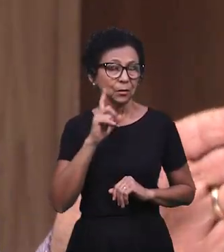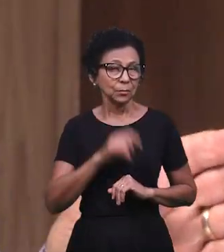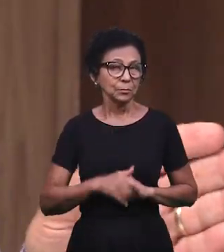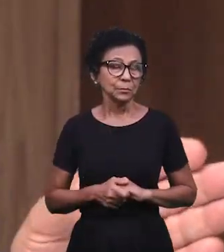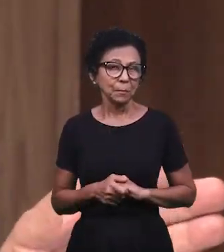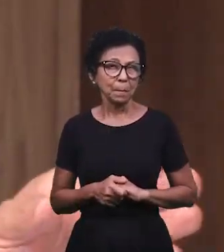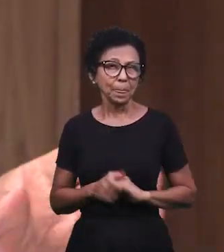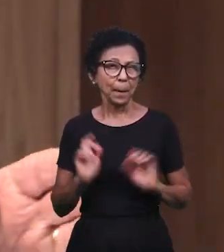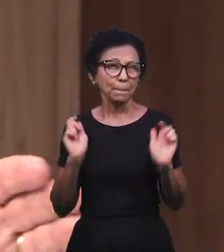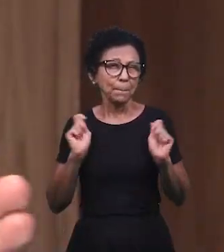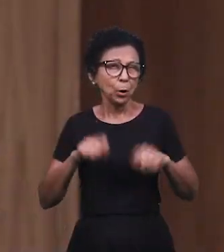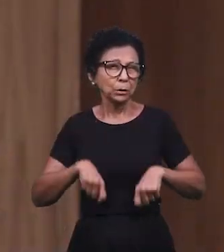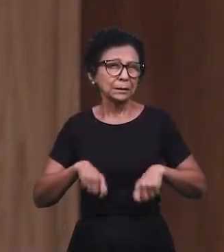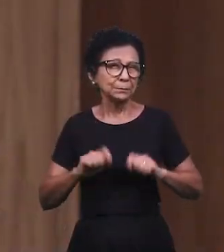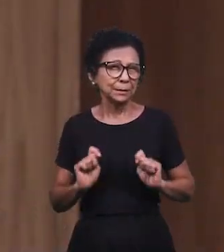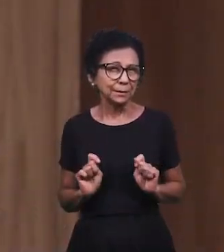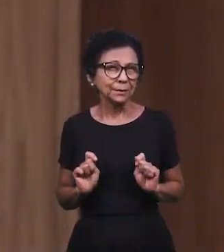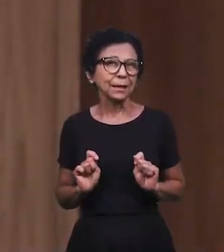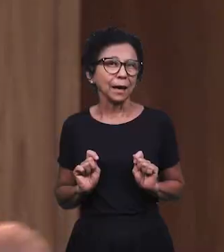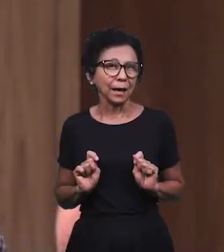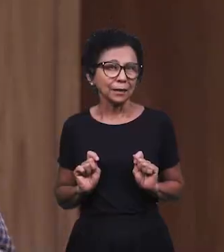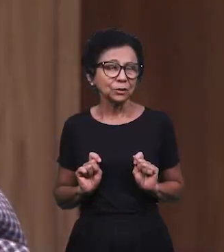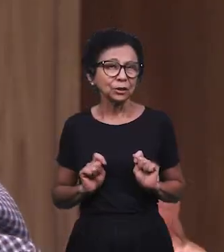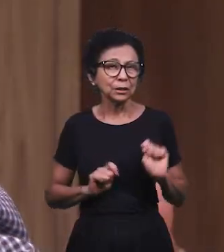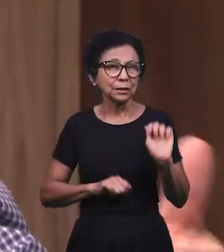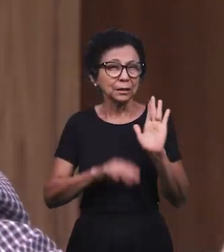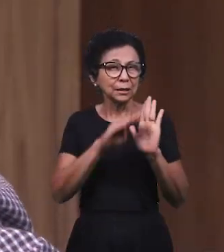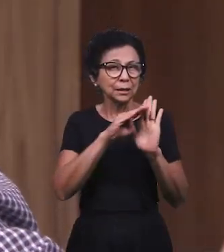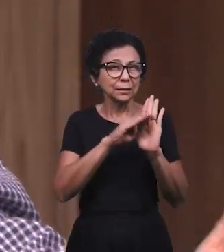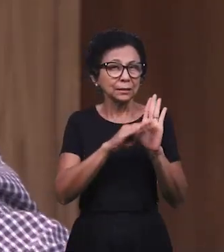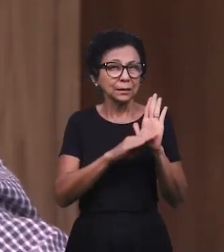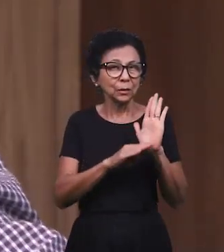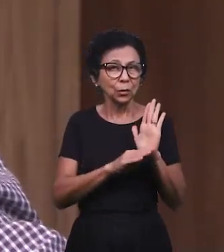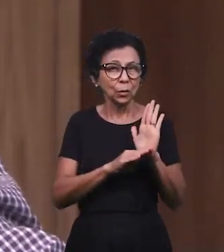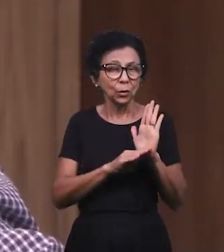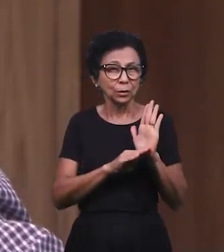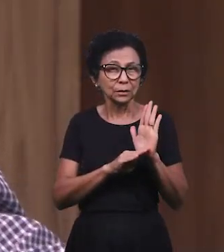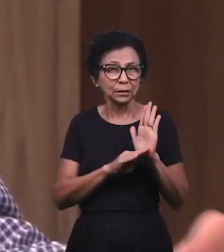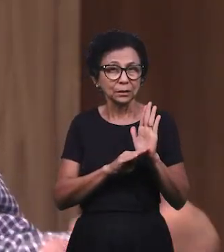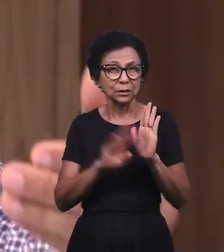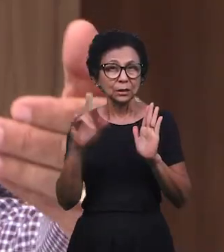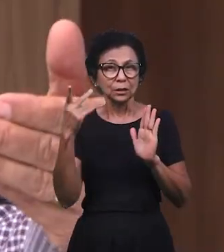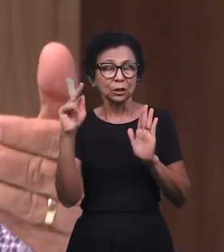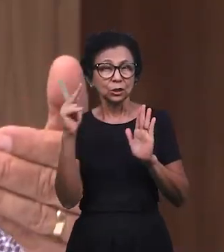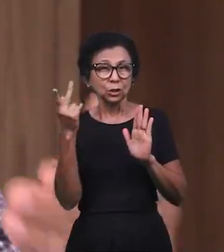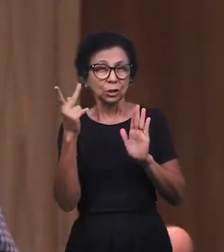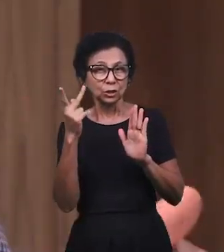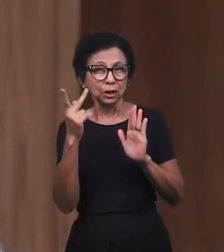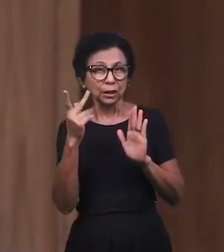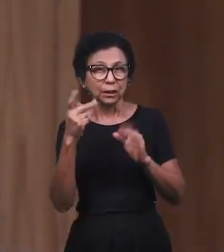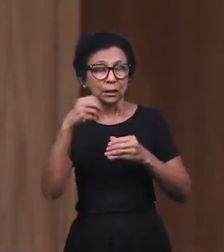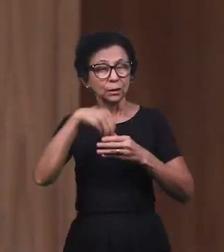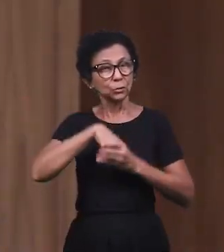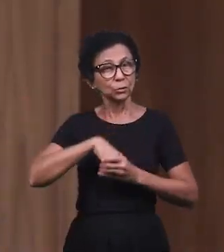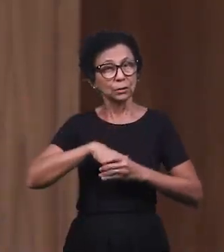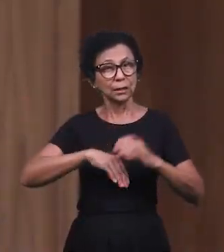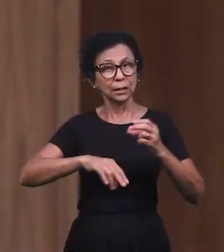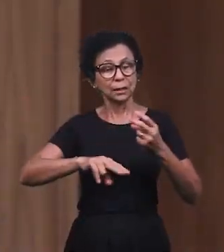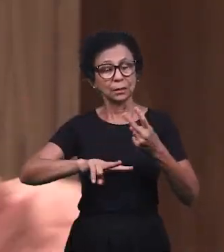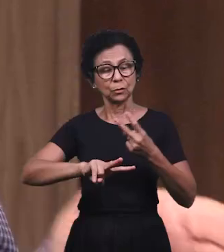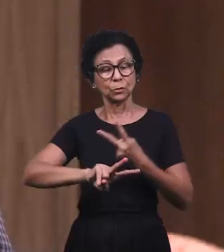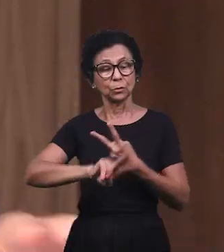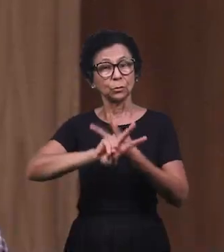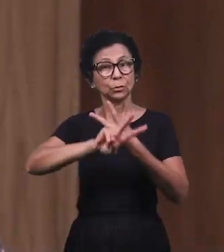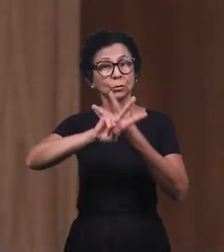a sequência de bases nitrogenadas que existe no genoma humano, ela tenha sido